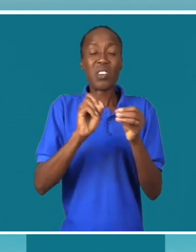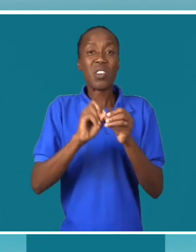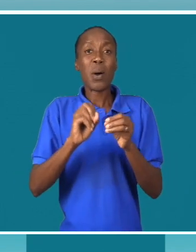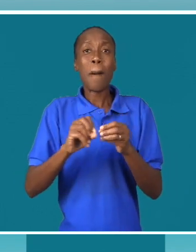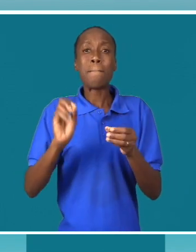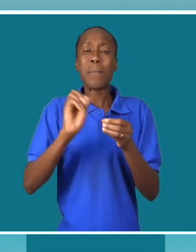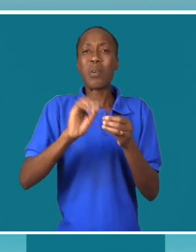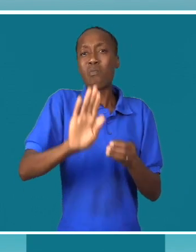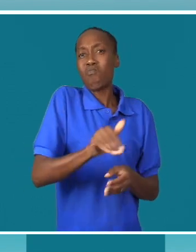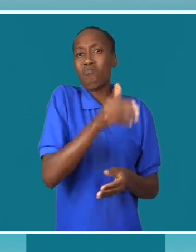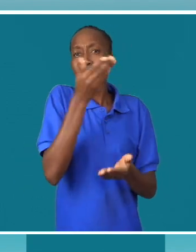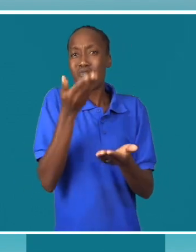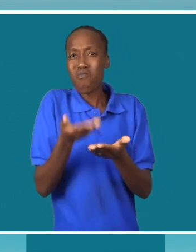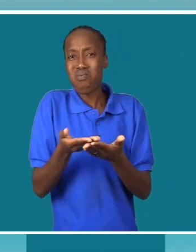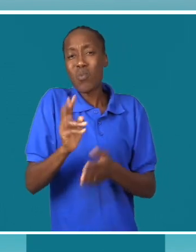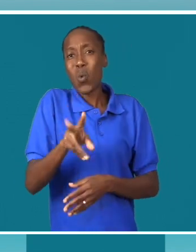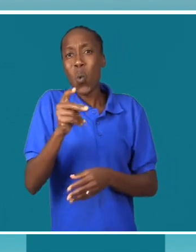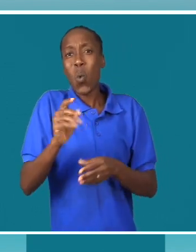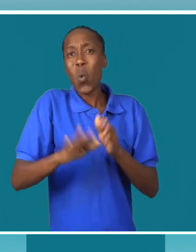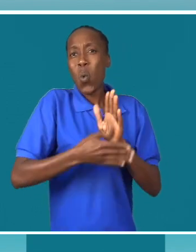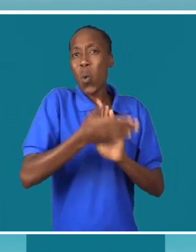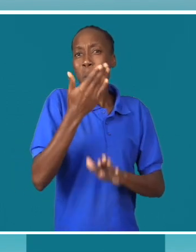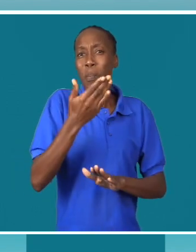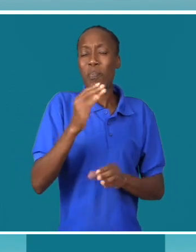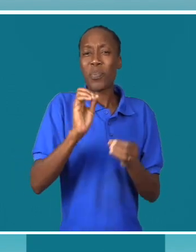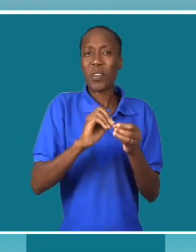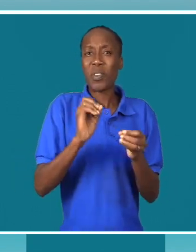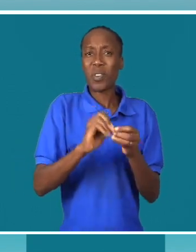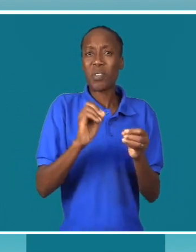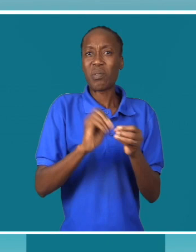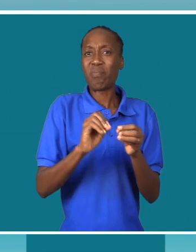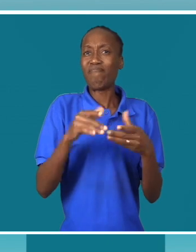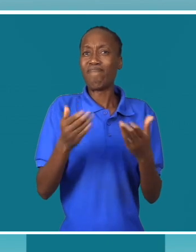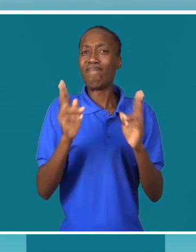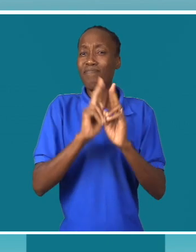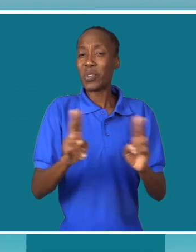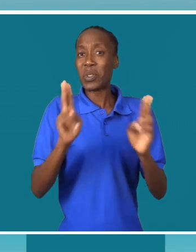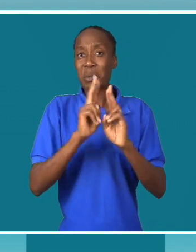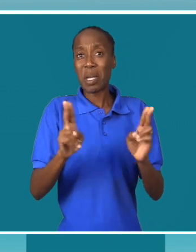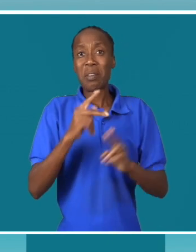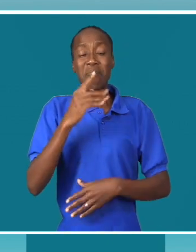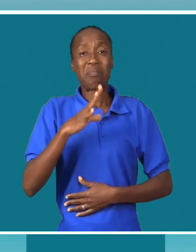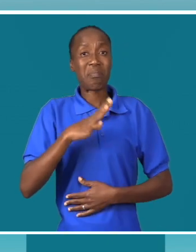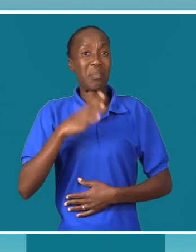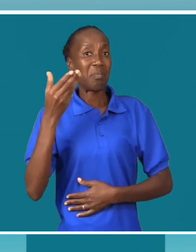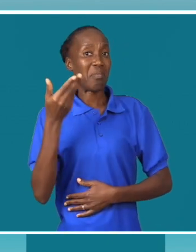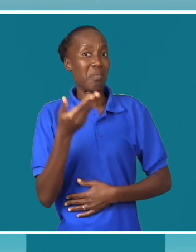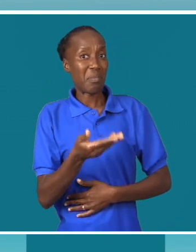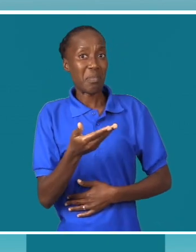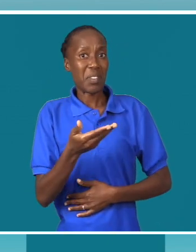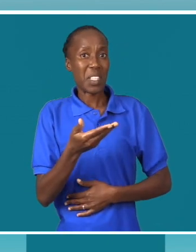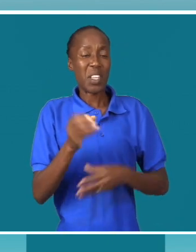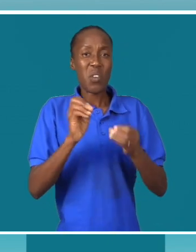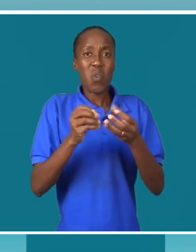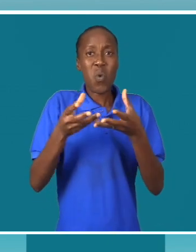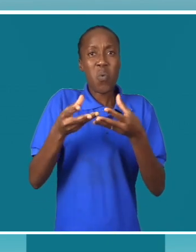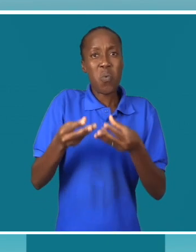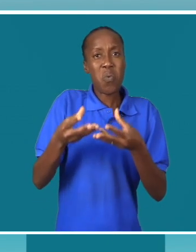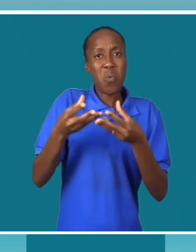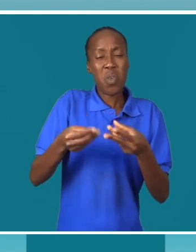da mesa. Caiu com o peiro. Bati o meu triciclo. O triciclo do canal normal que se perdeu. Não tenho conta.